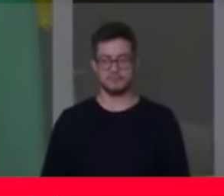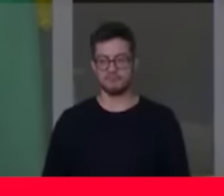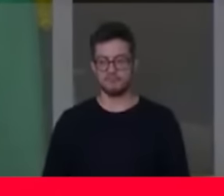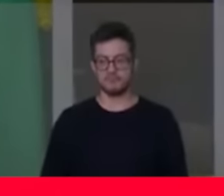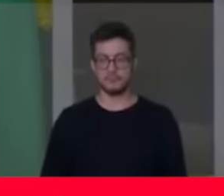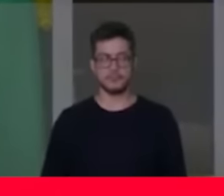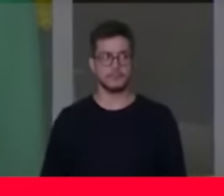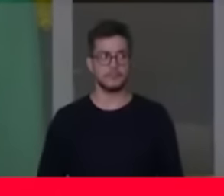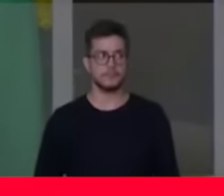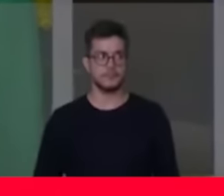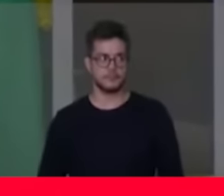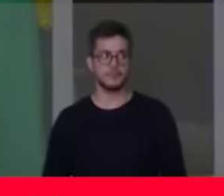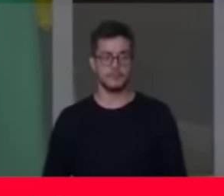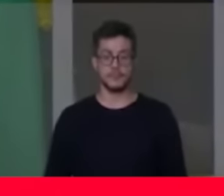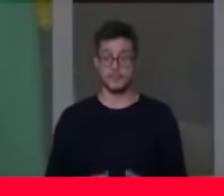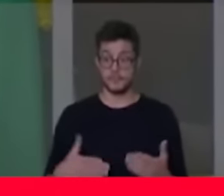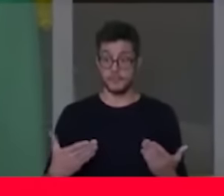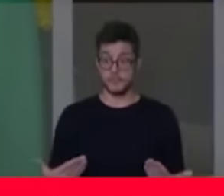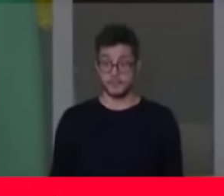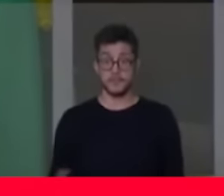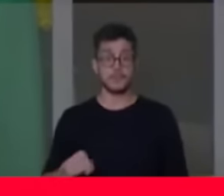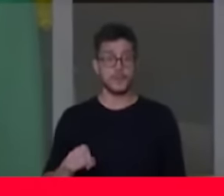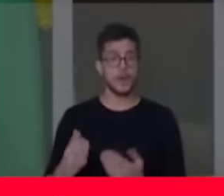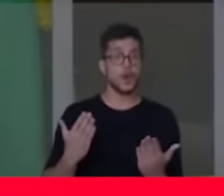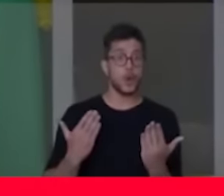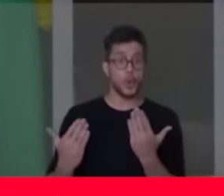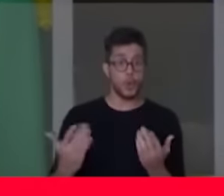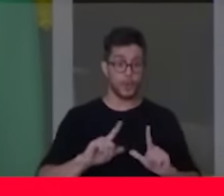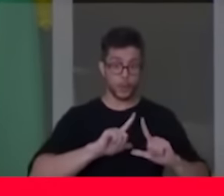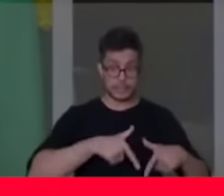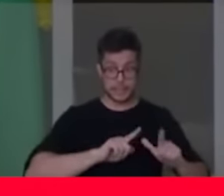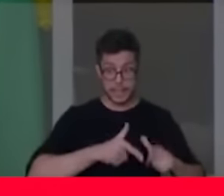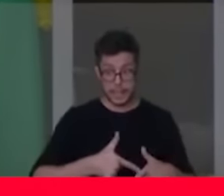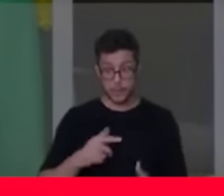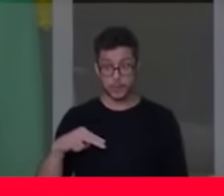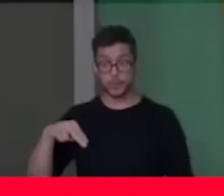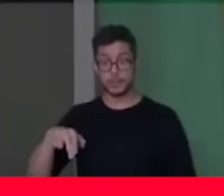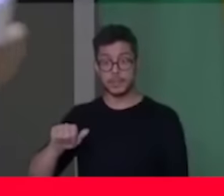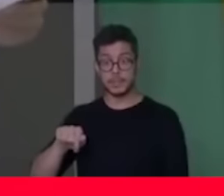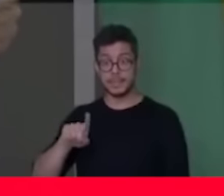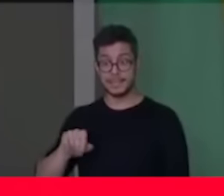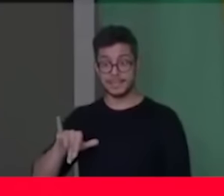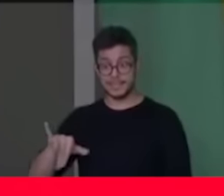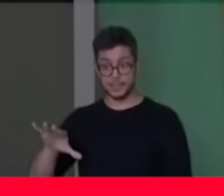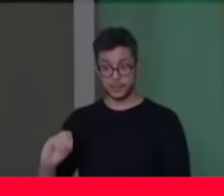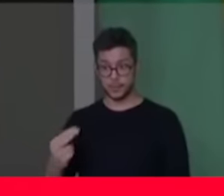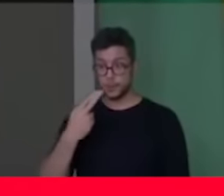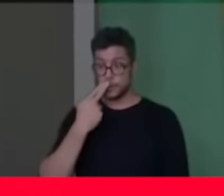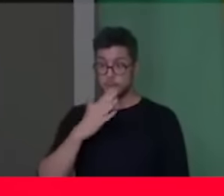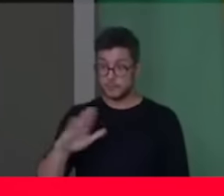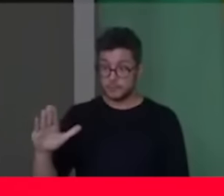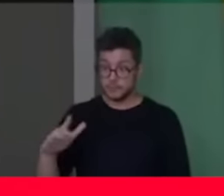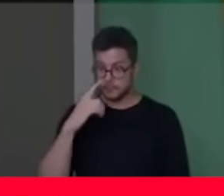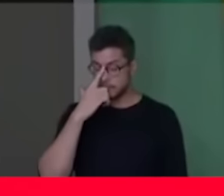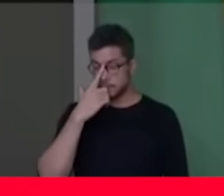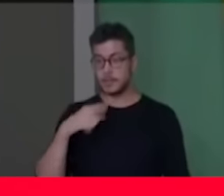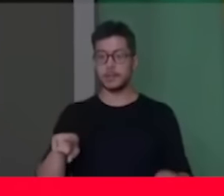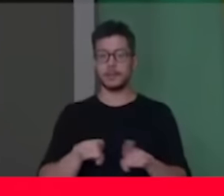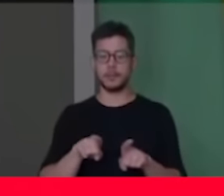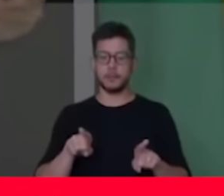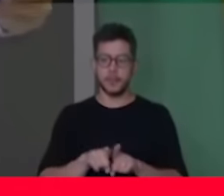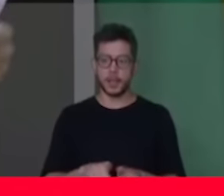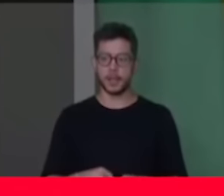Israel, comparando ao nazismo, defendendo o Hamas. Agora Lula vem dizer que tem